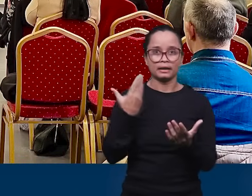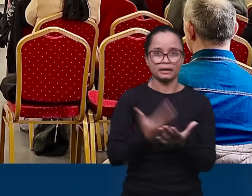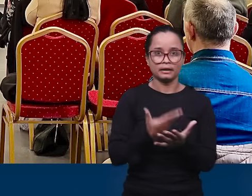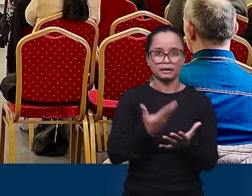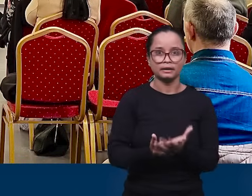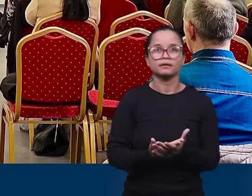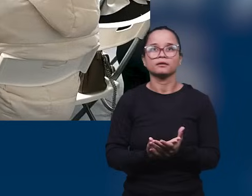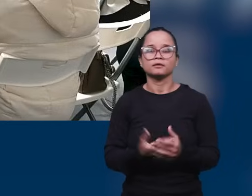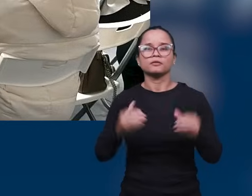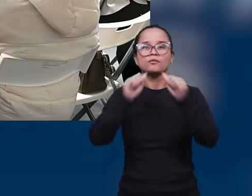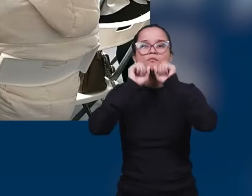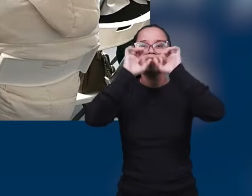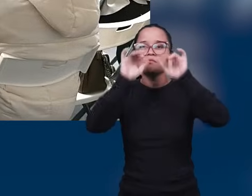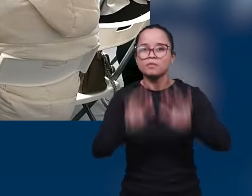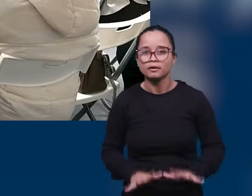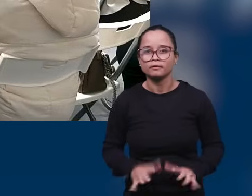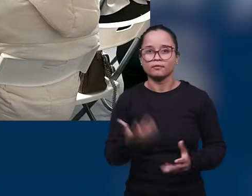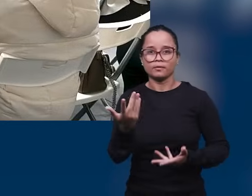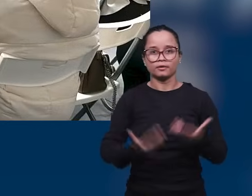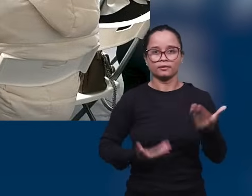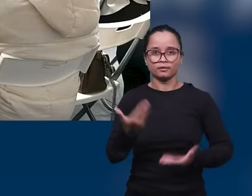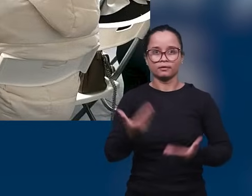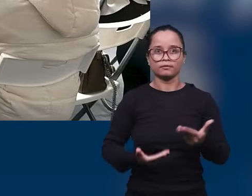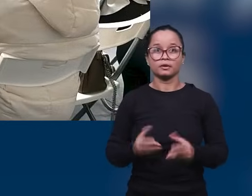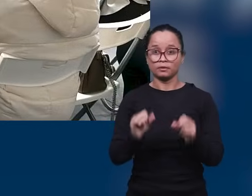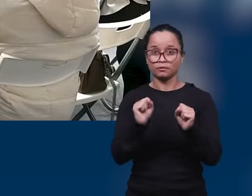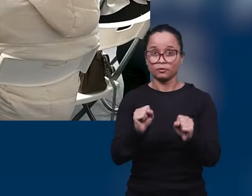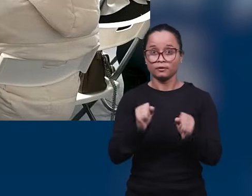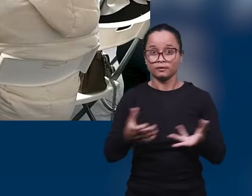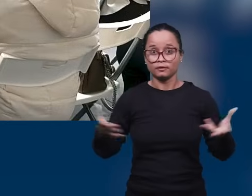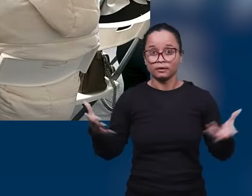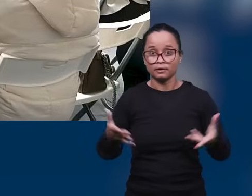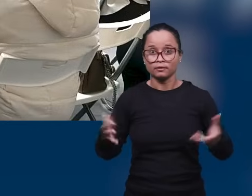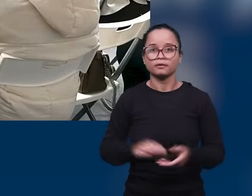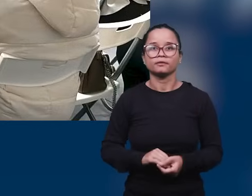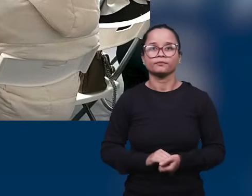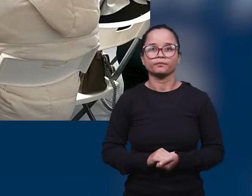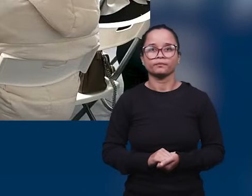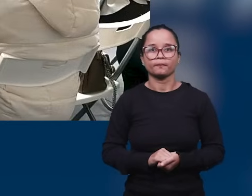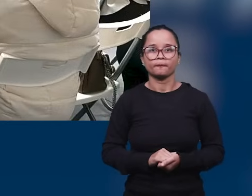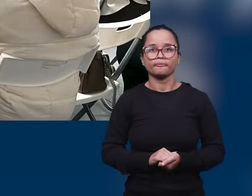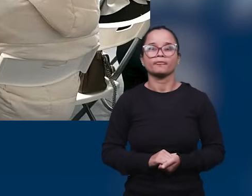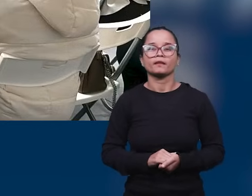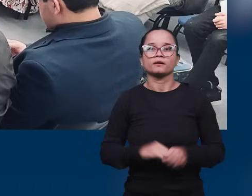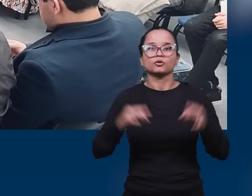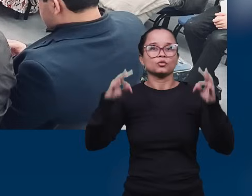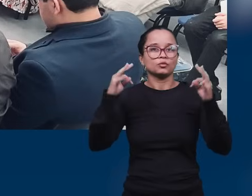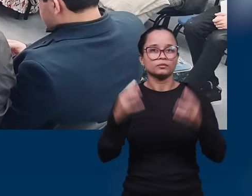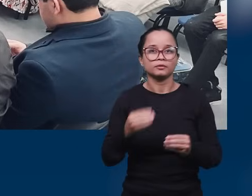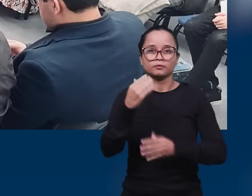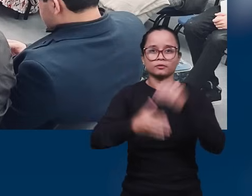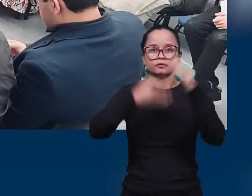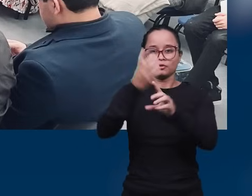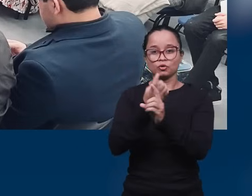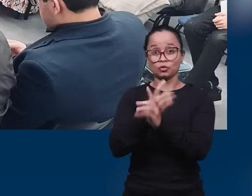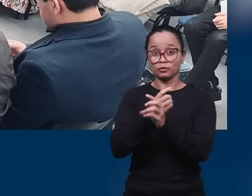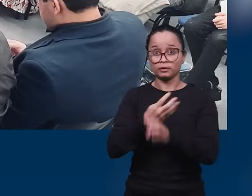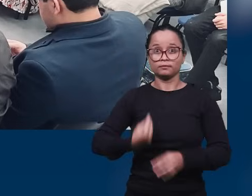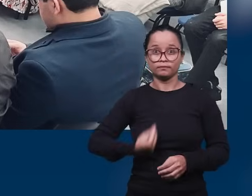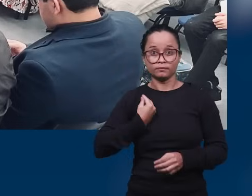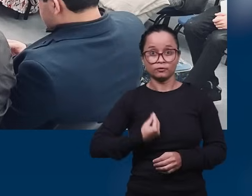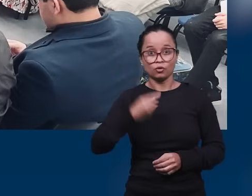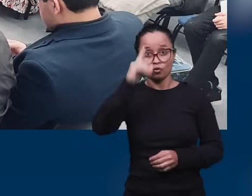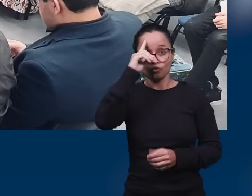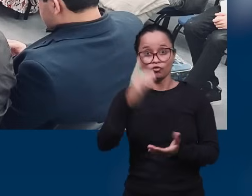As aulas ministradas foram uma grande bênção para os irmãos que puderam fortalecer a fé e aperfeiçoar a doutrina em suas